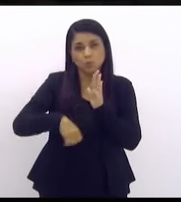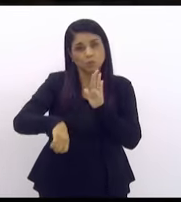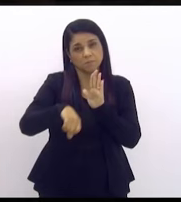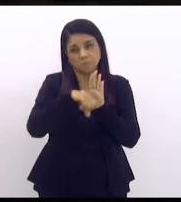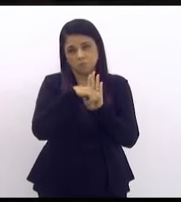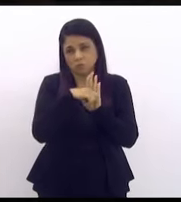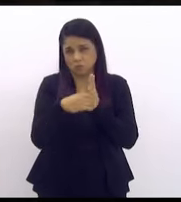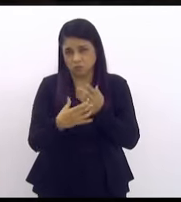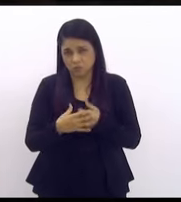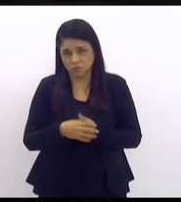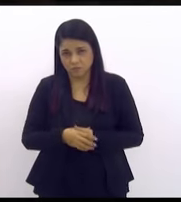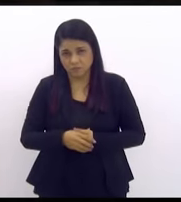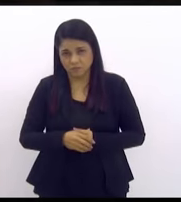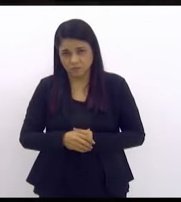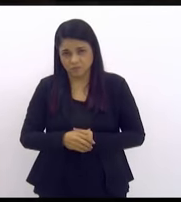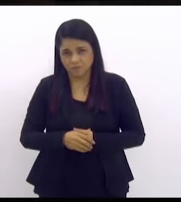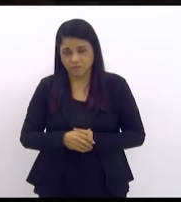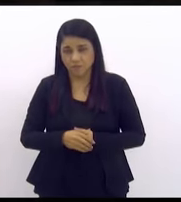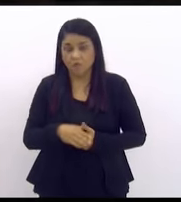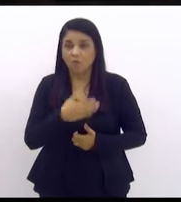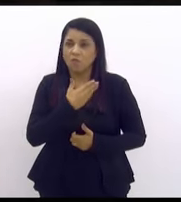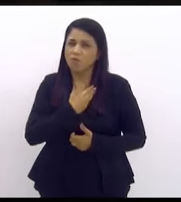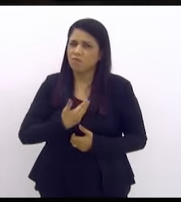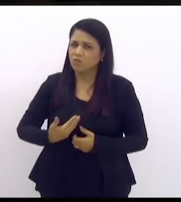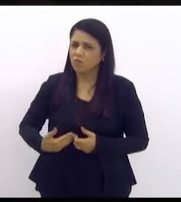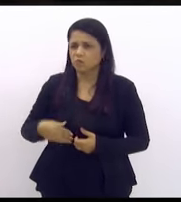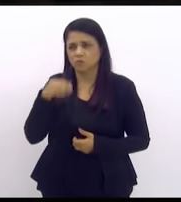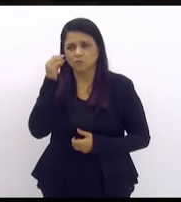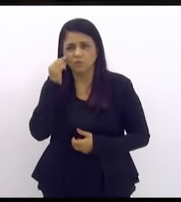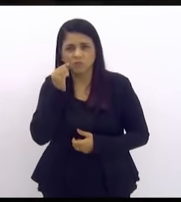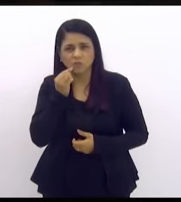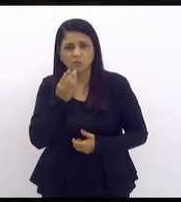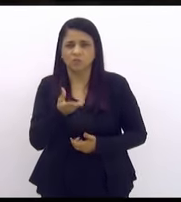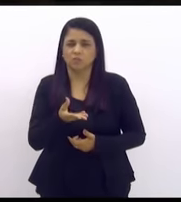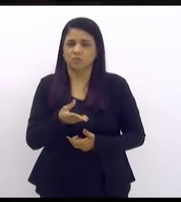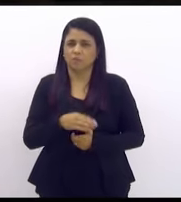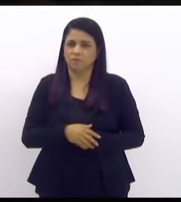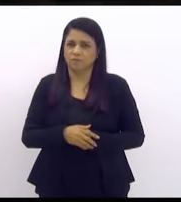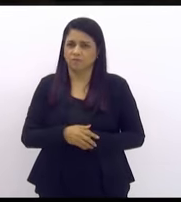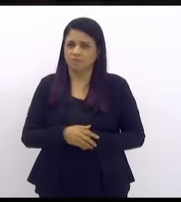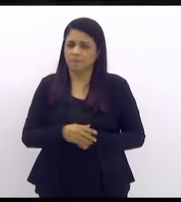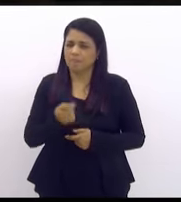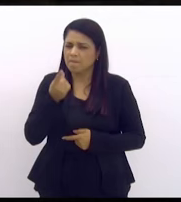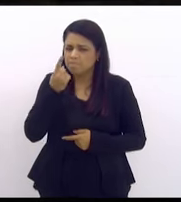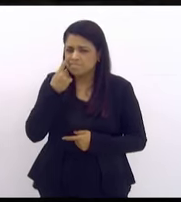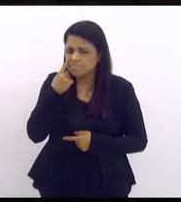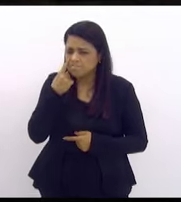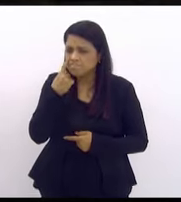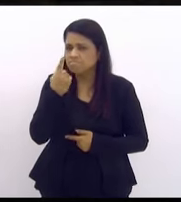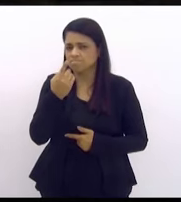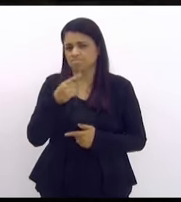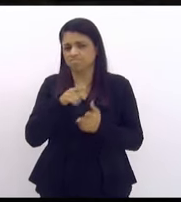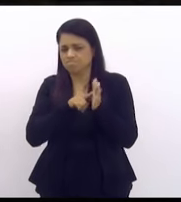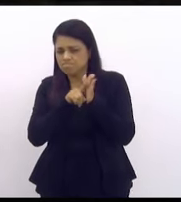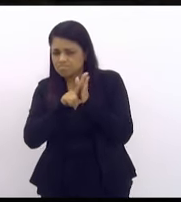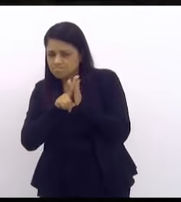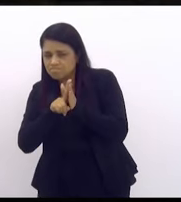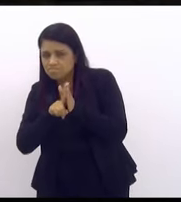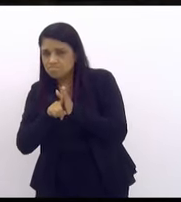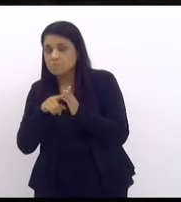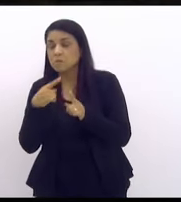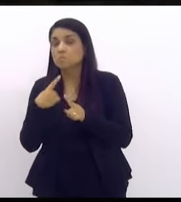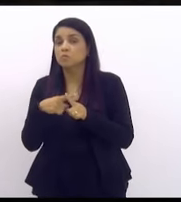criminoso. Senhor governador, procure verificar por que que